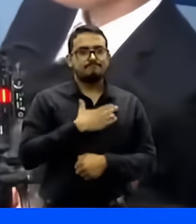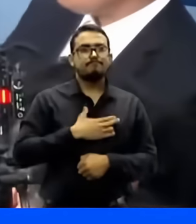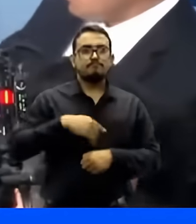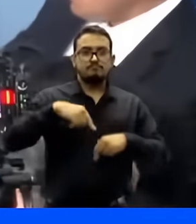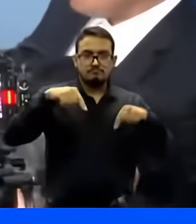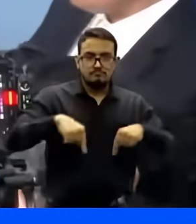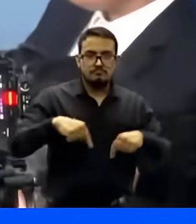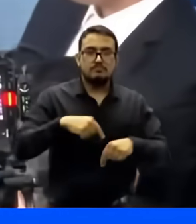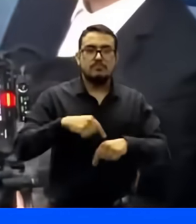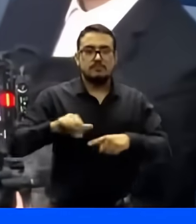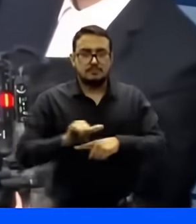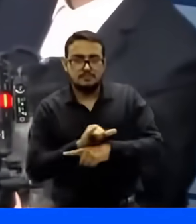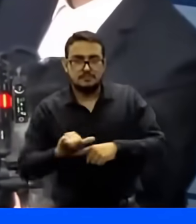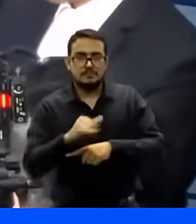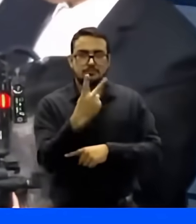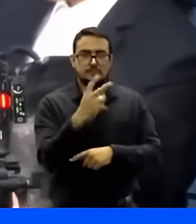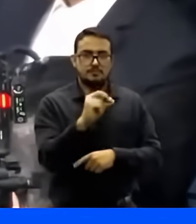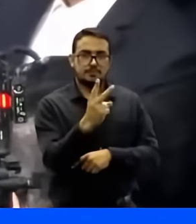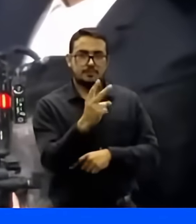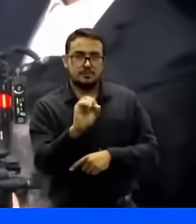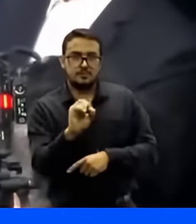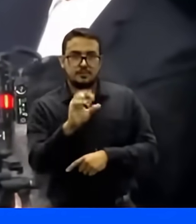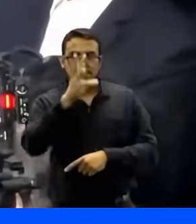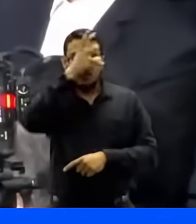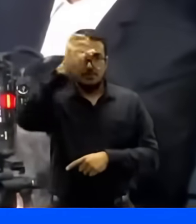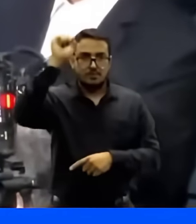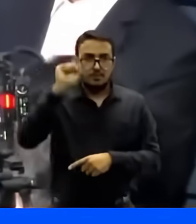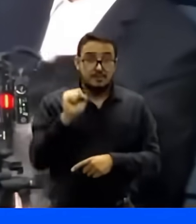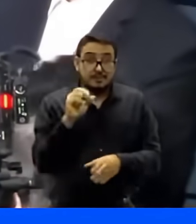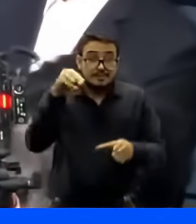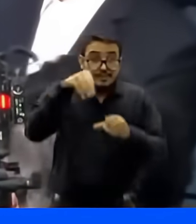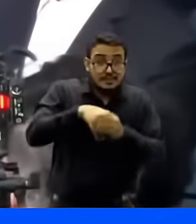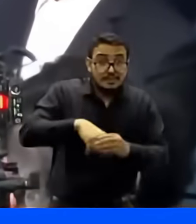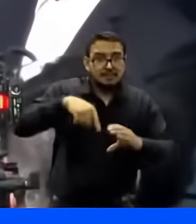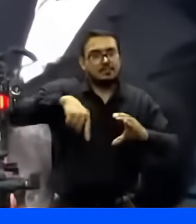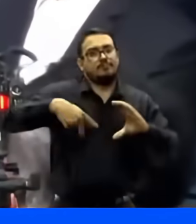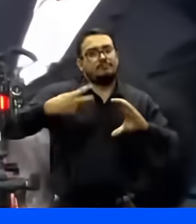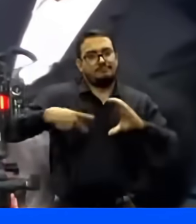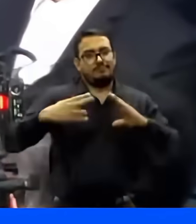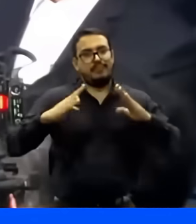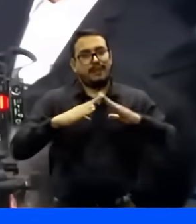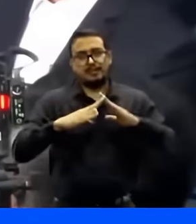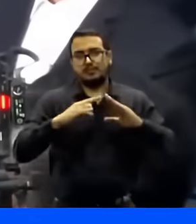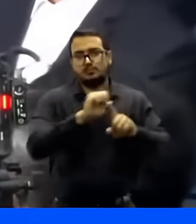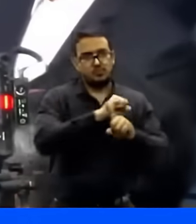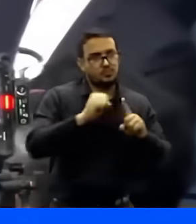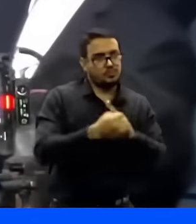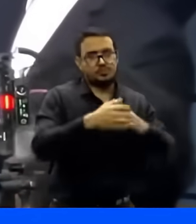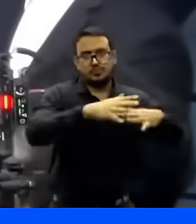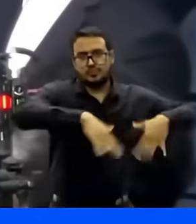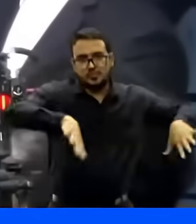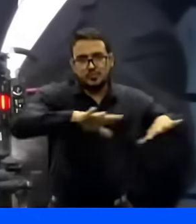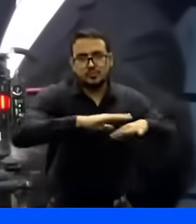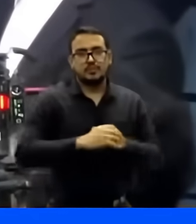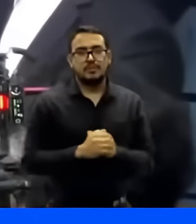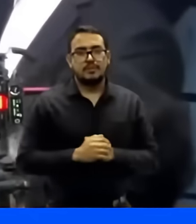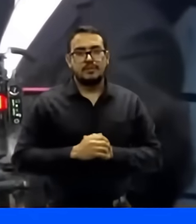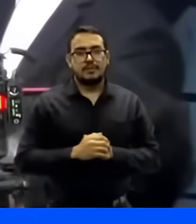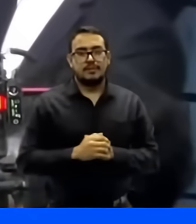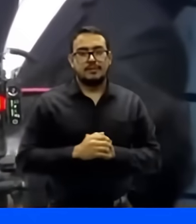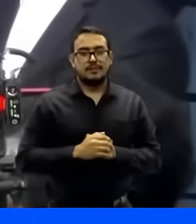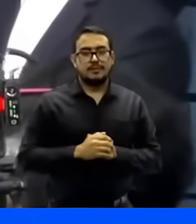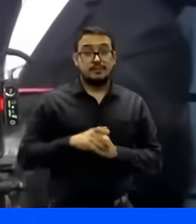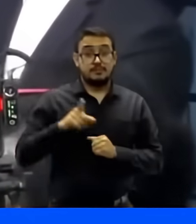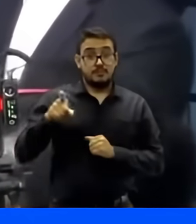estratégia 2050 em Mato Grosso do Sul, dentro da casa do povo, como disse Pape, nosso presidente, ao lado de um governador que governa